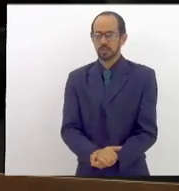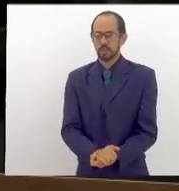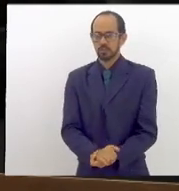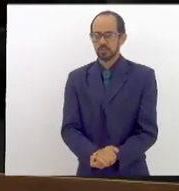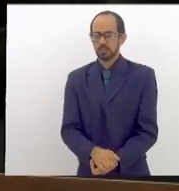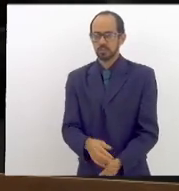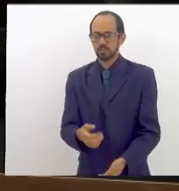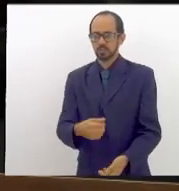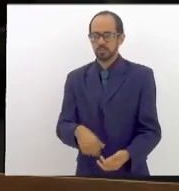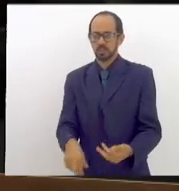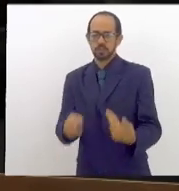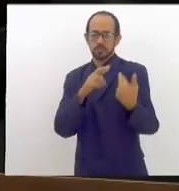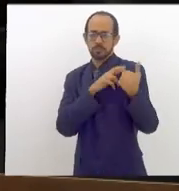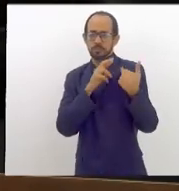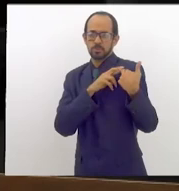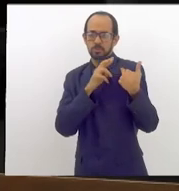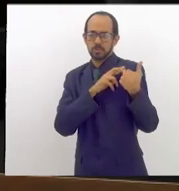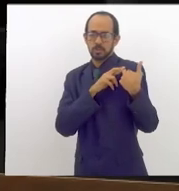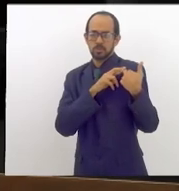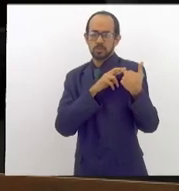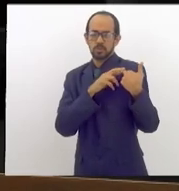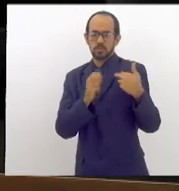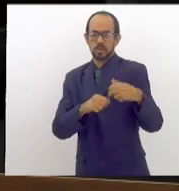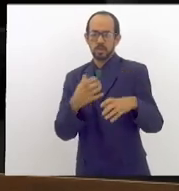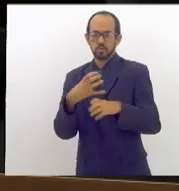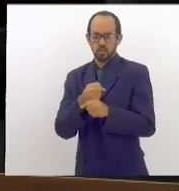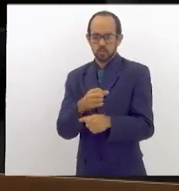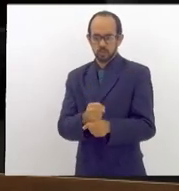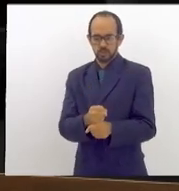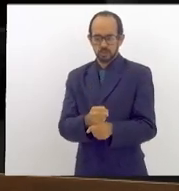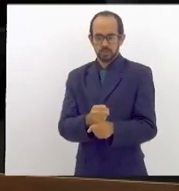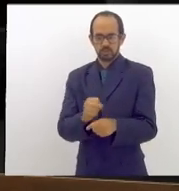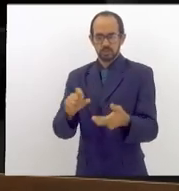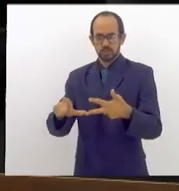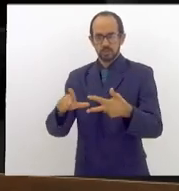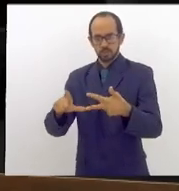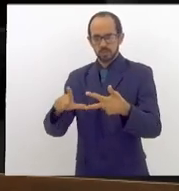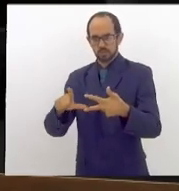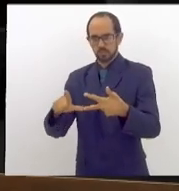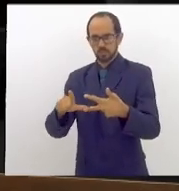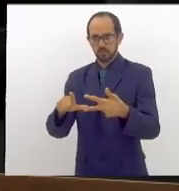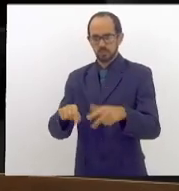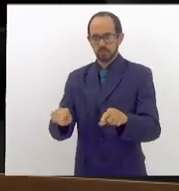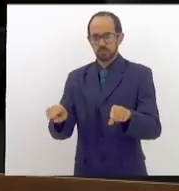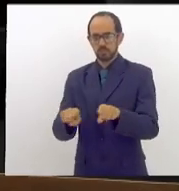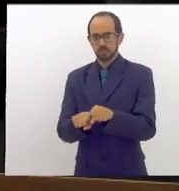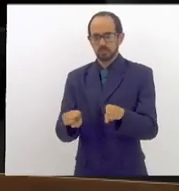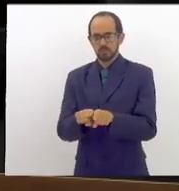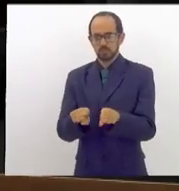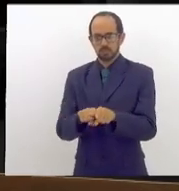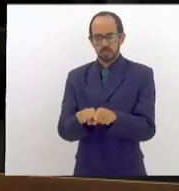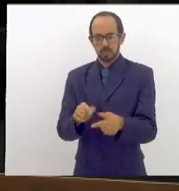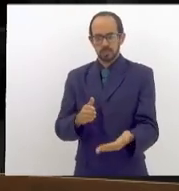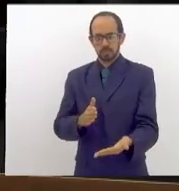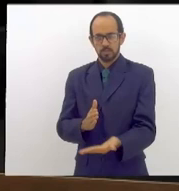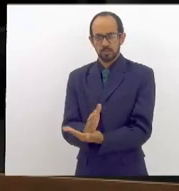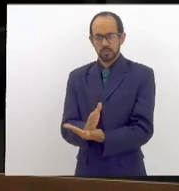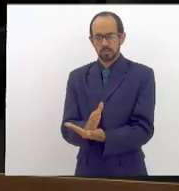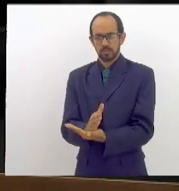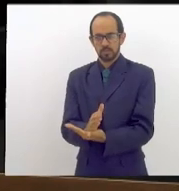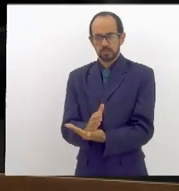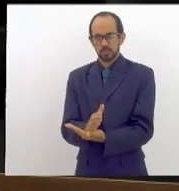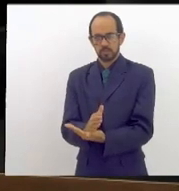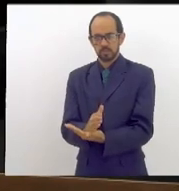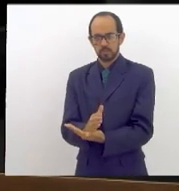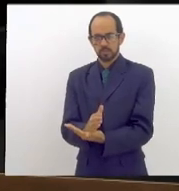pelas contas do Poder Legislativo também serem aprovados na medida que